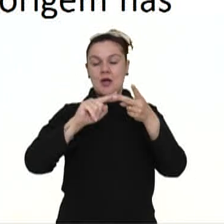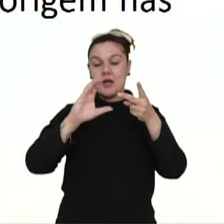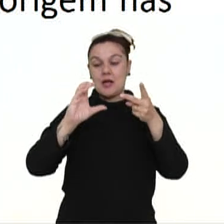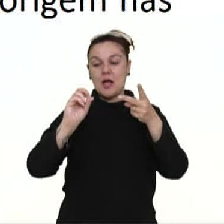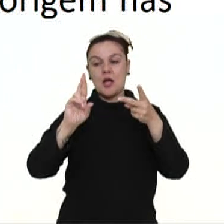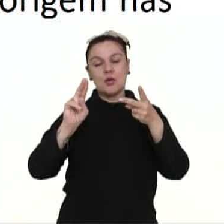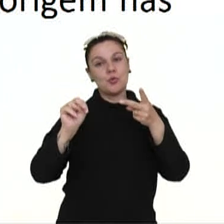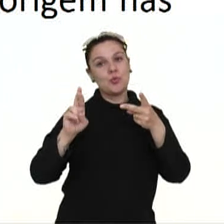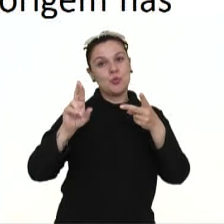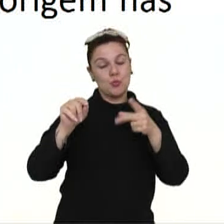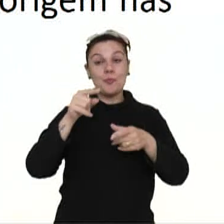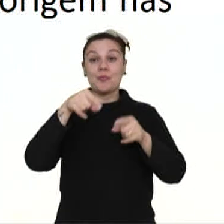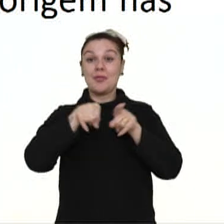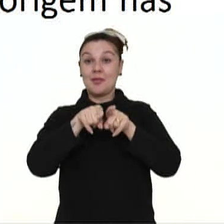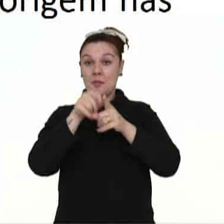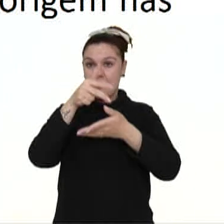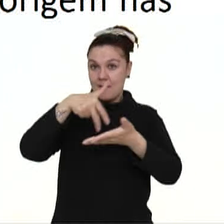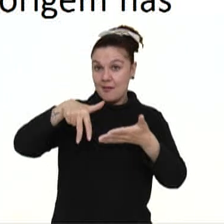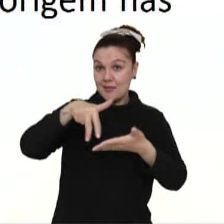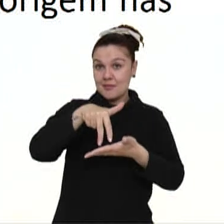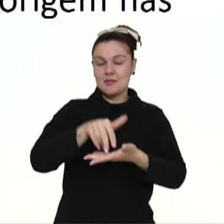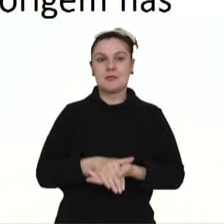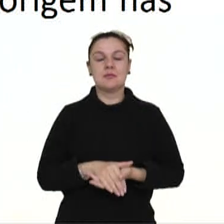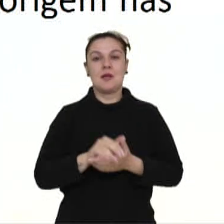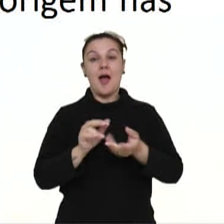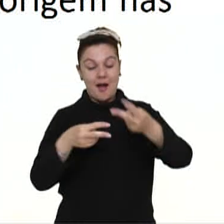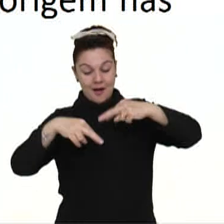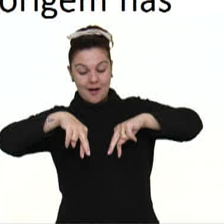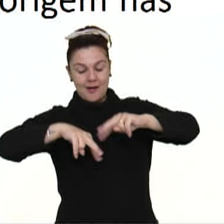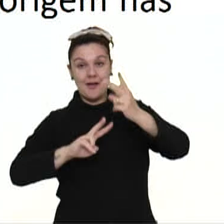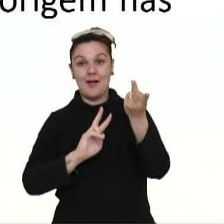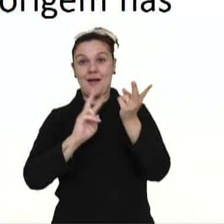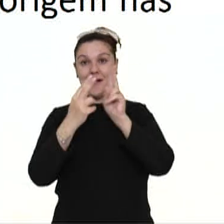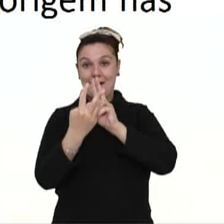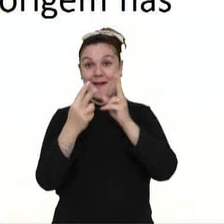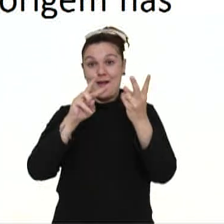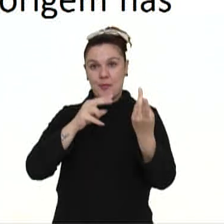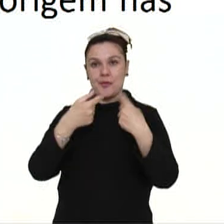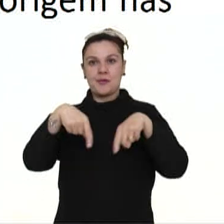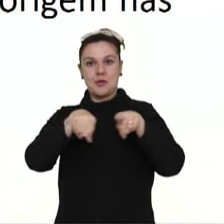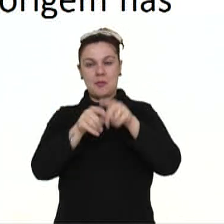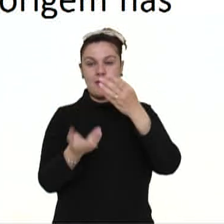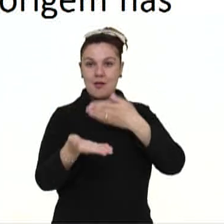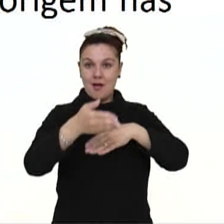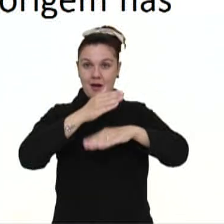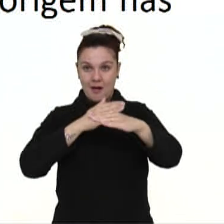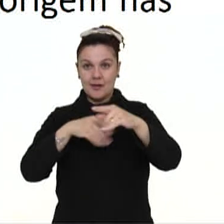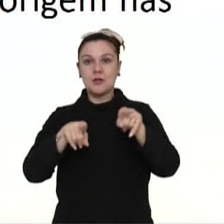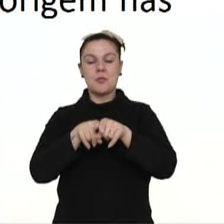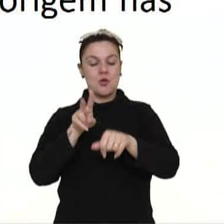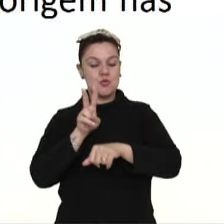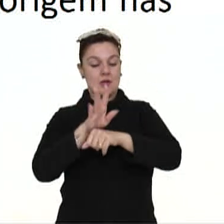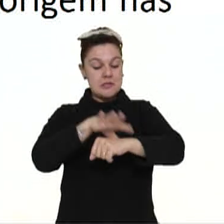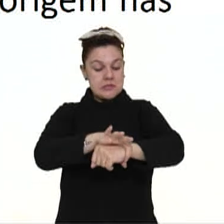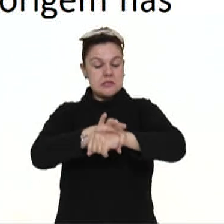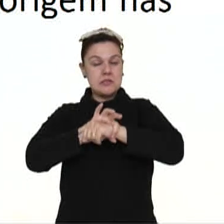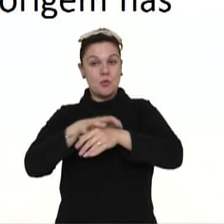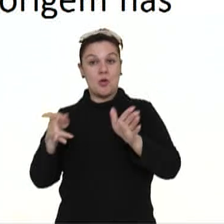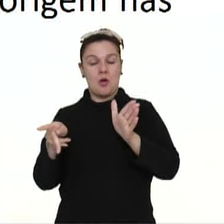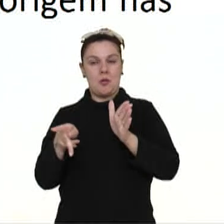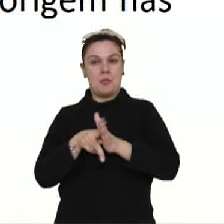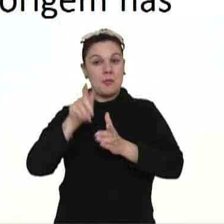caruru. Dança. A capoeira, também arte marcial utilizada como defesa dos negros